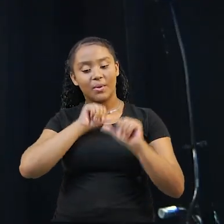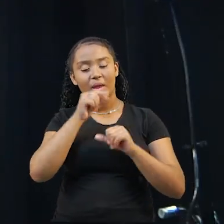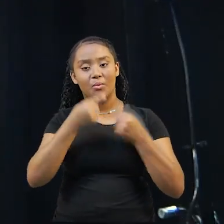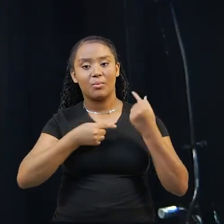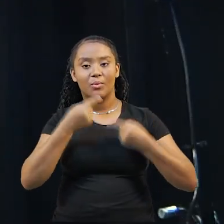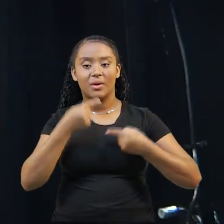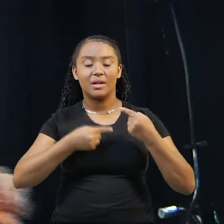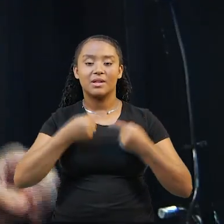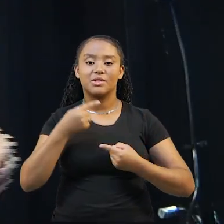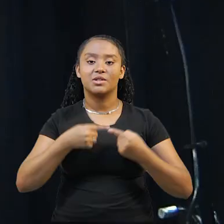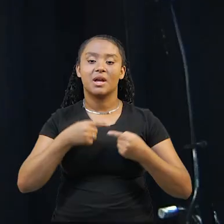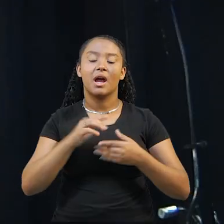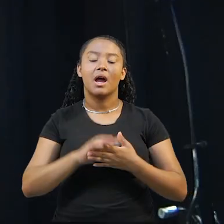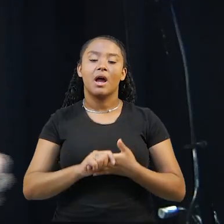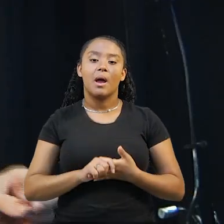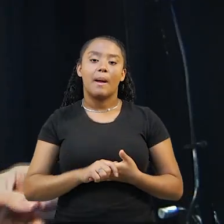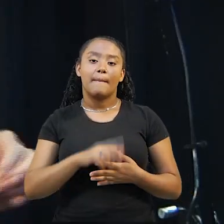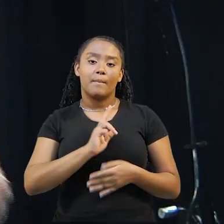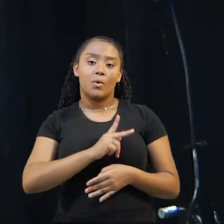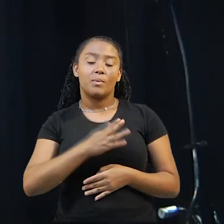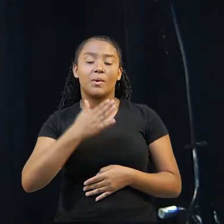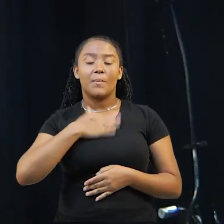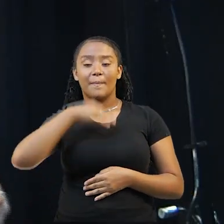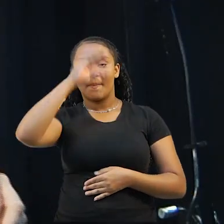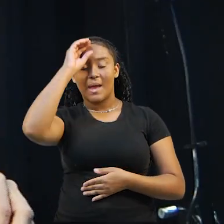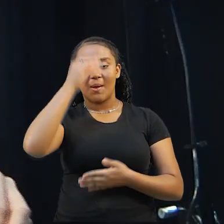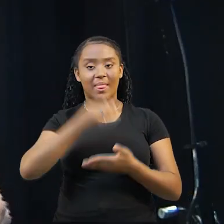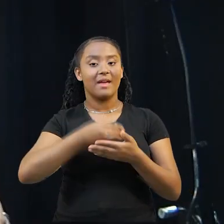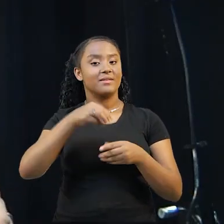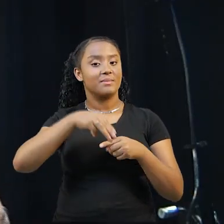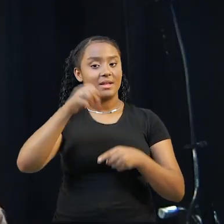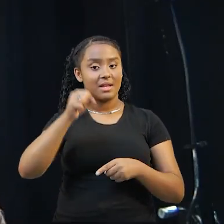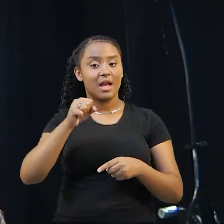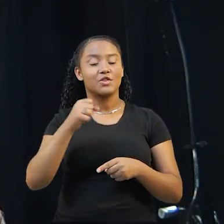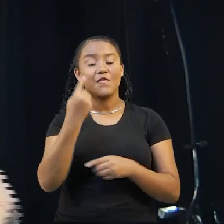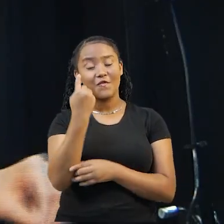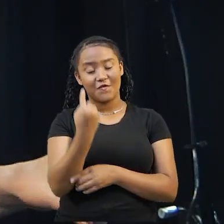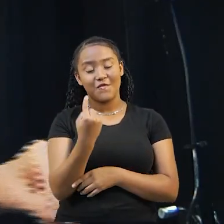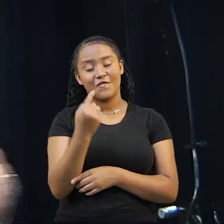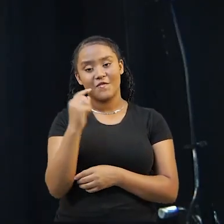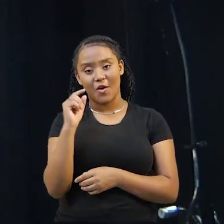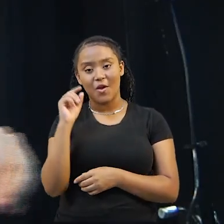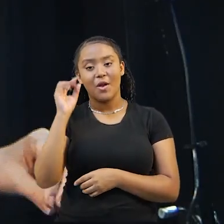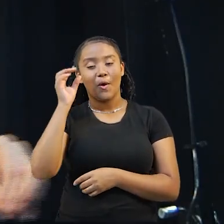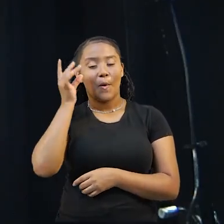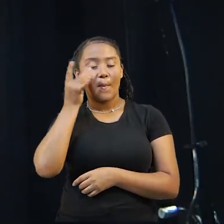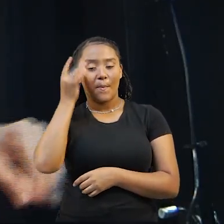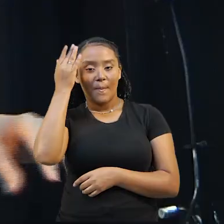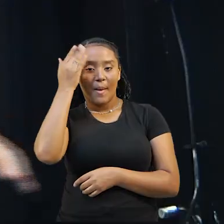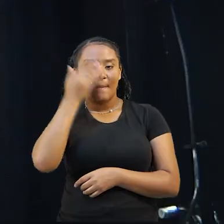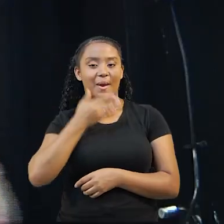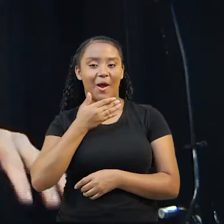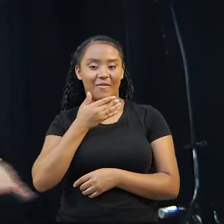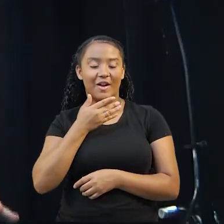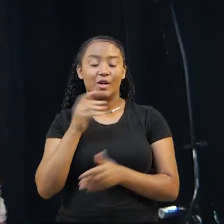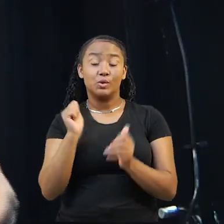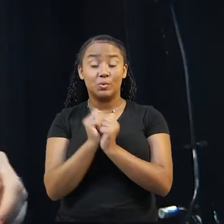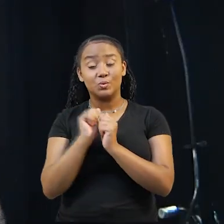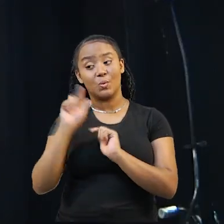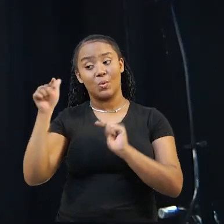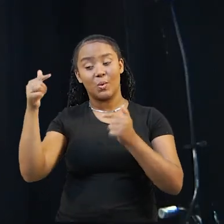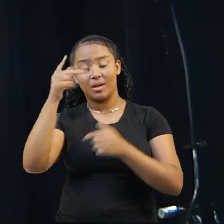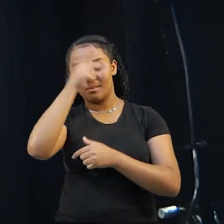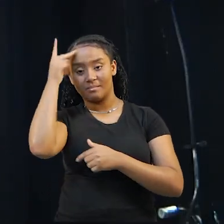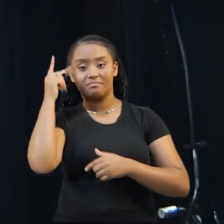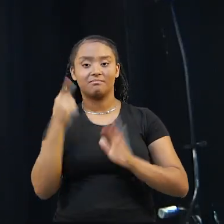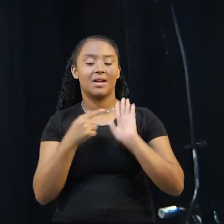uma política pública. Então, o meu mestrado foi uma das evidências, junto com outros mestrados de outras pessoas